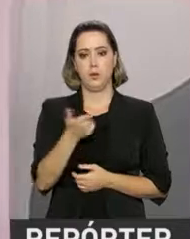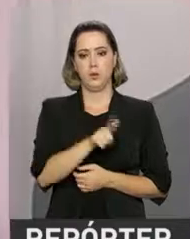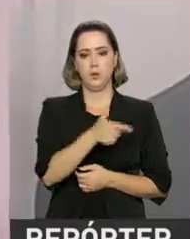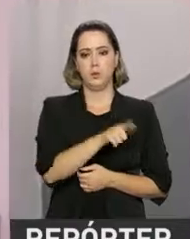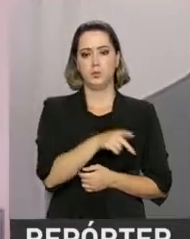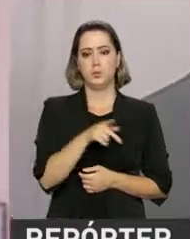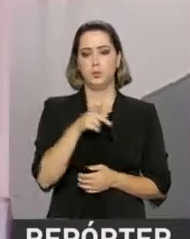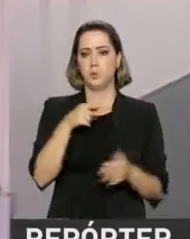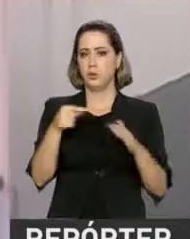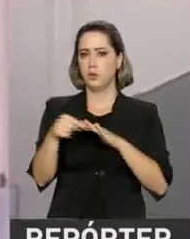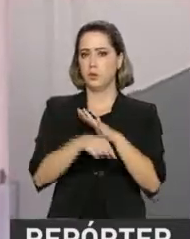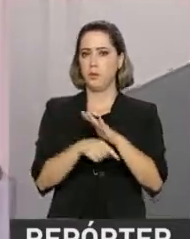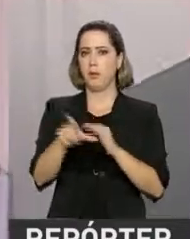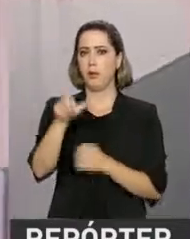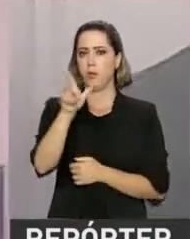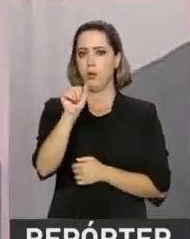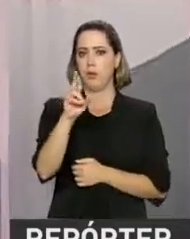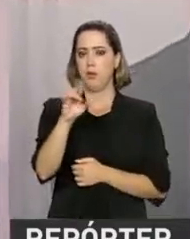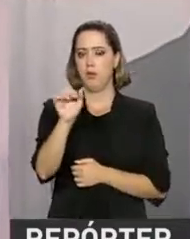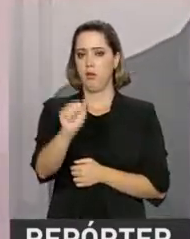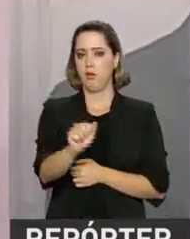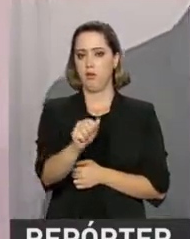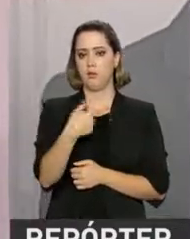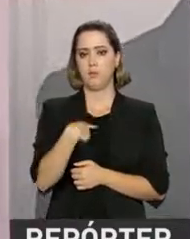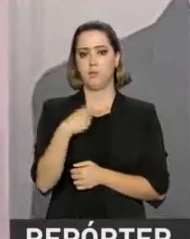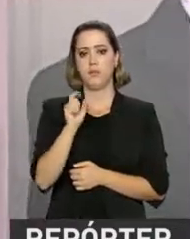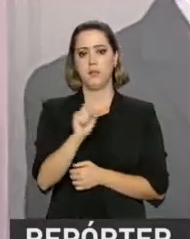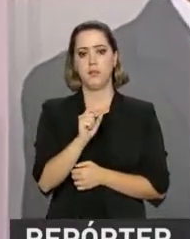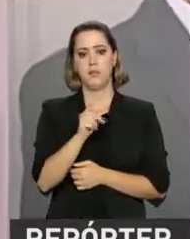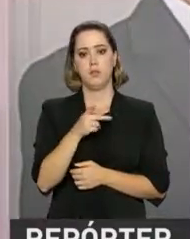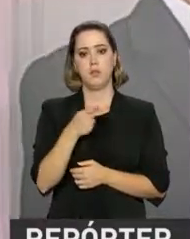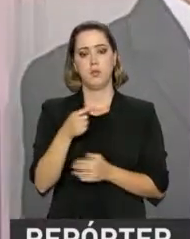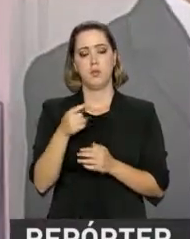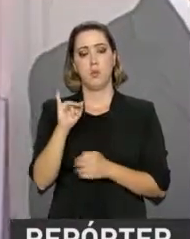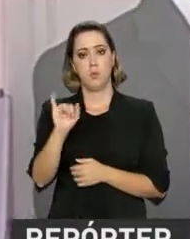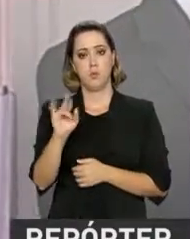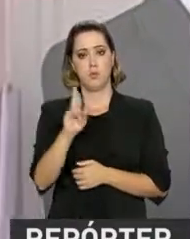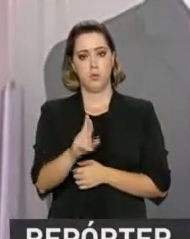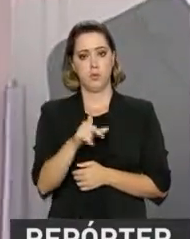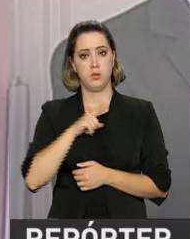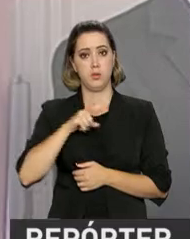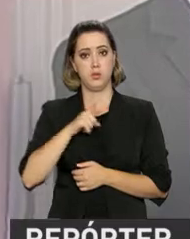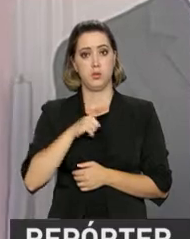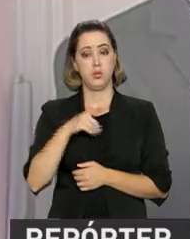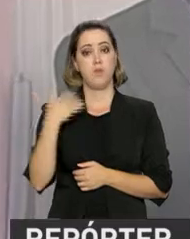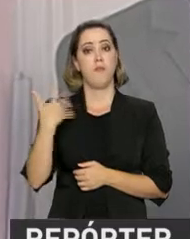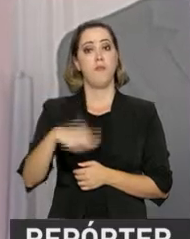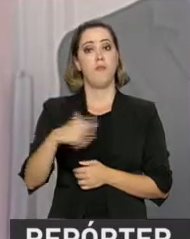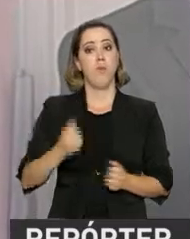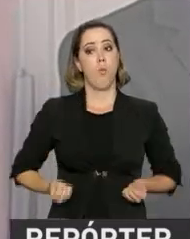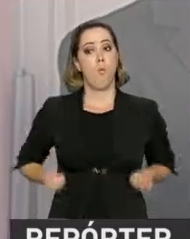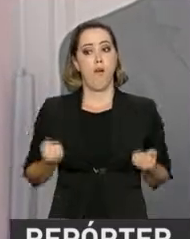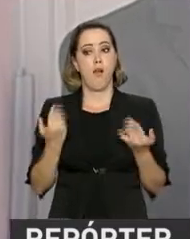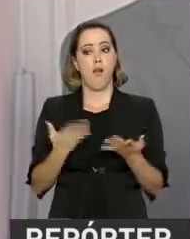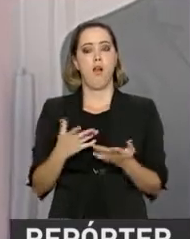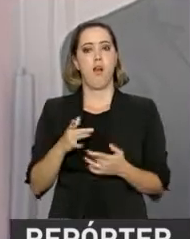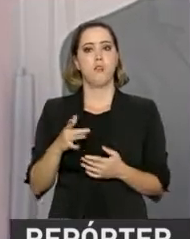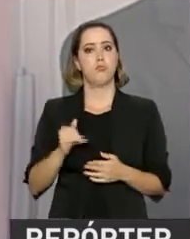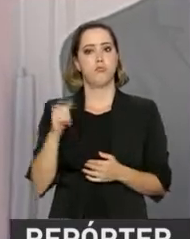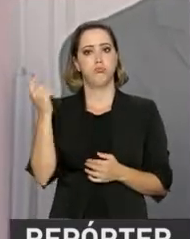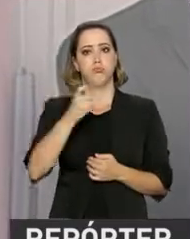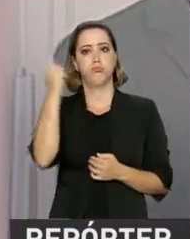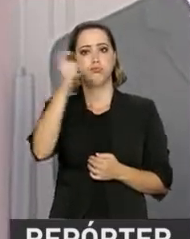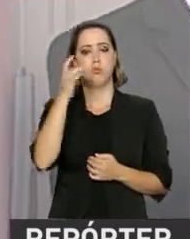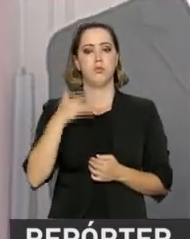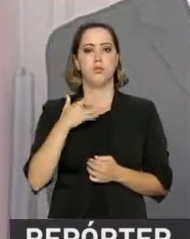da senhora Lara. Ela diz o seguinte: uma dúvida sobre o imposto de renda. Tive um gasto alto com saúde e estou com